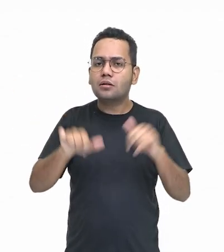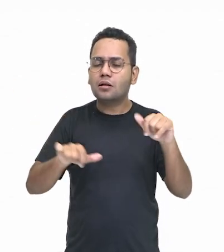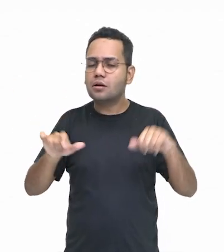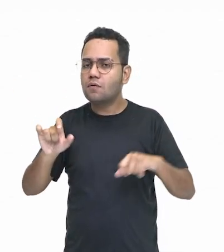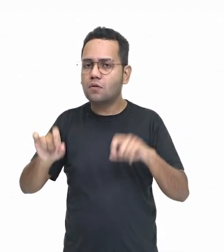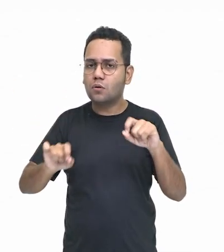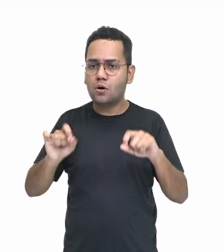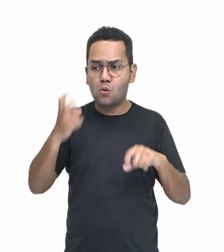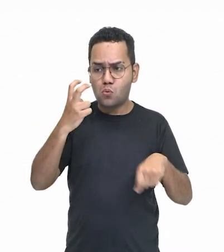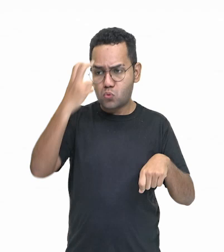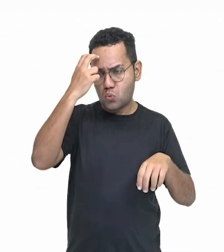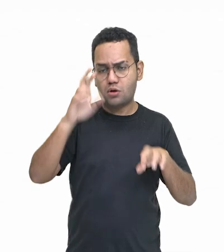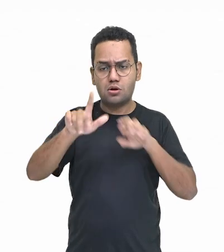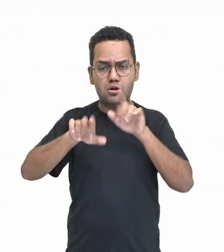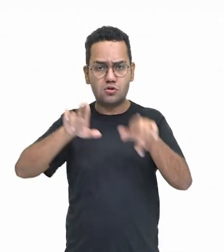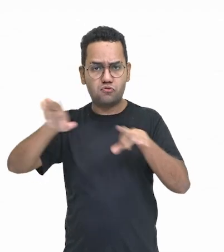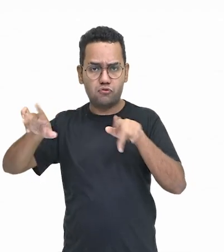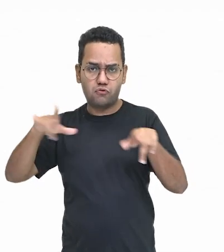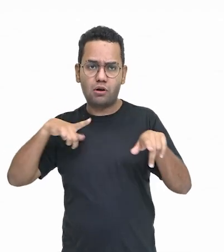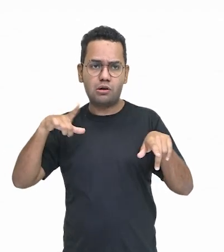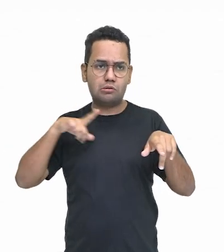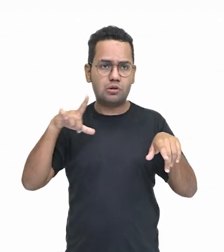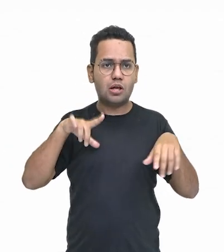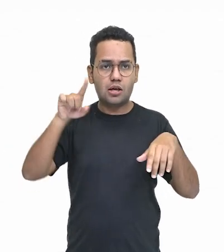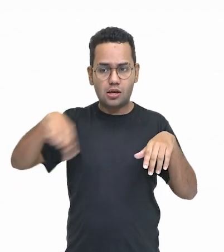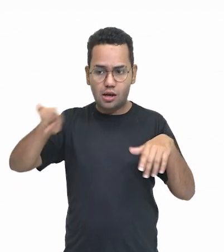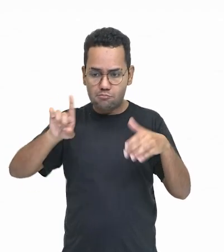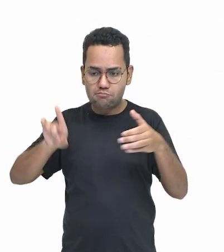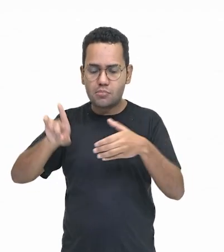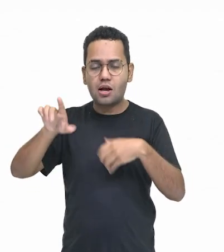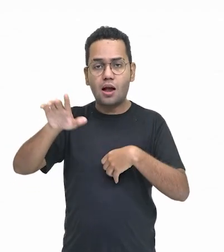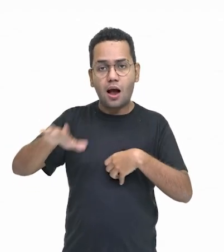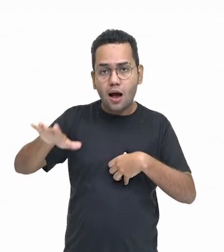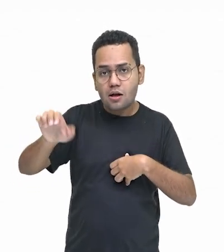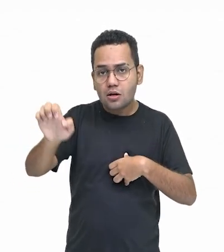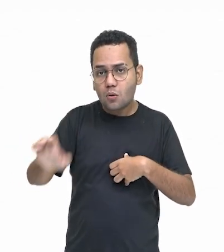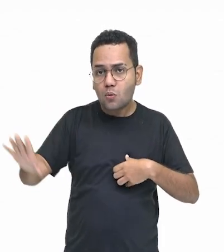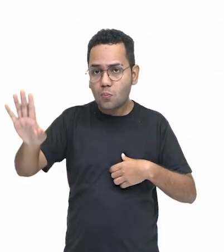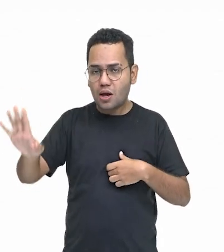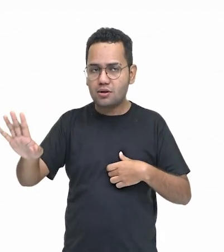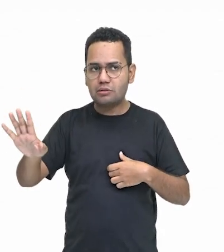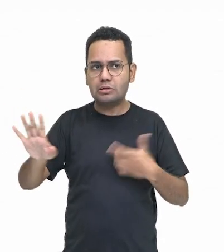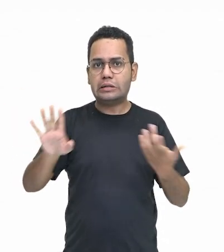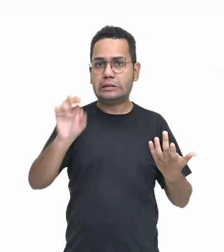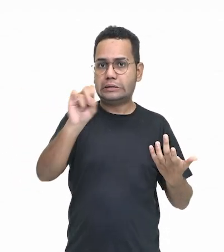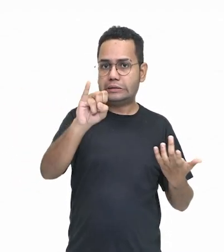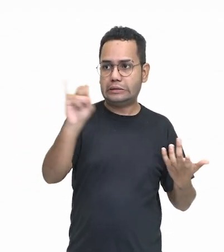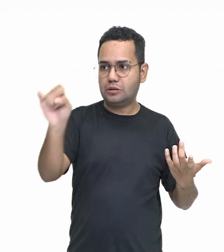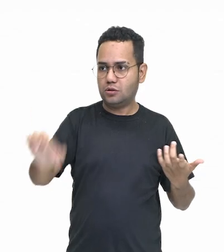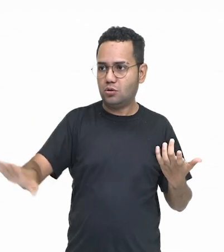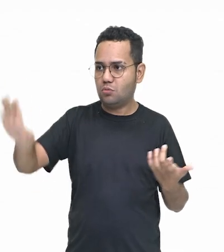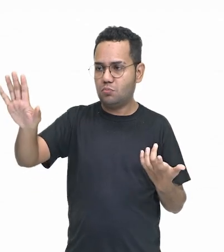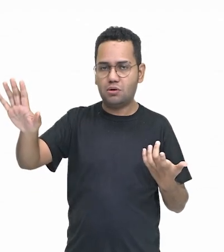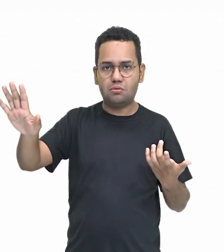no ponto de vista de uma pessoa imersa na cultura europeia. Se não fosse europeu, era